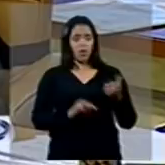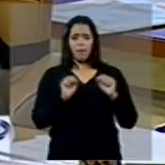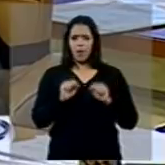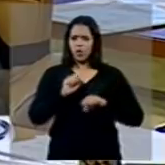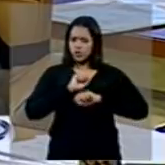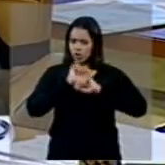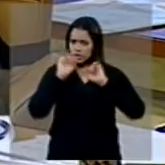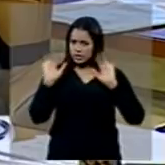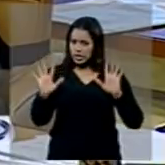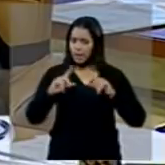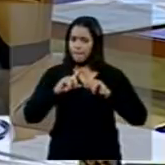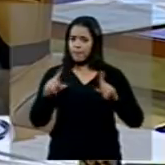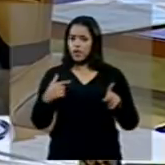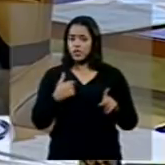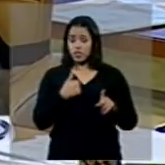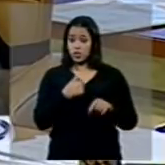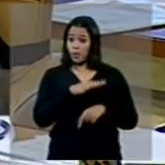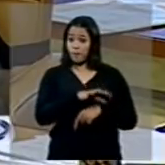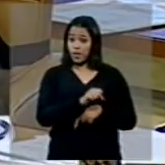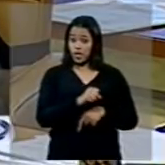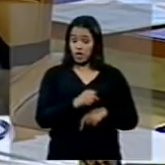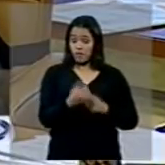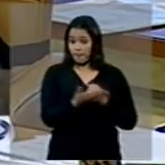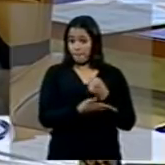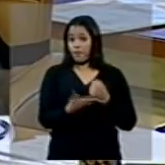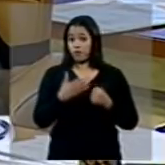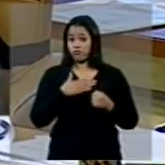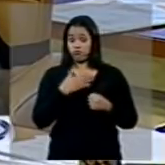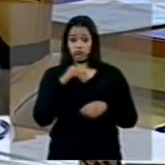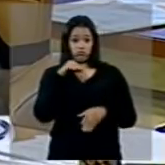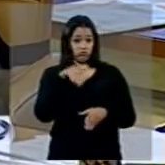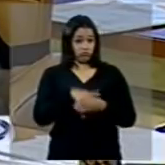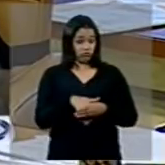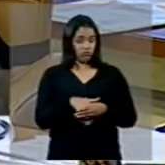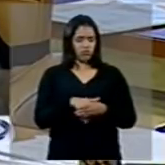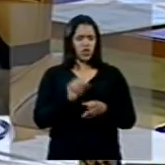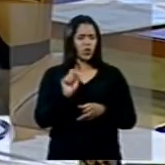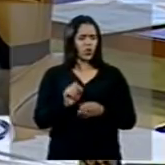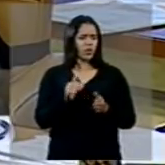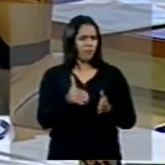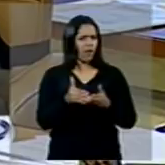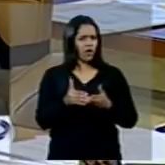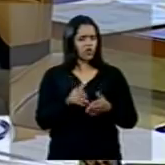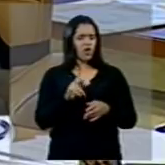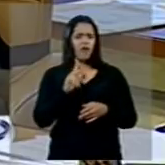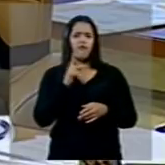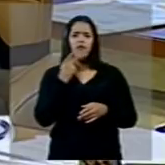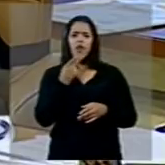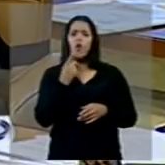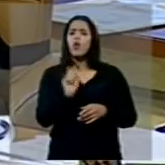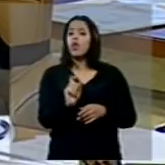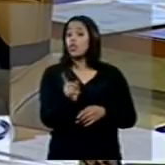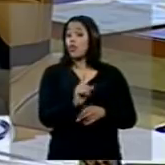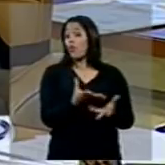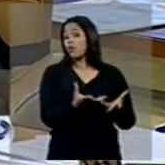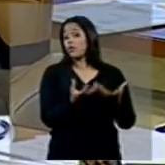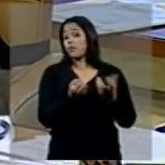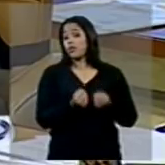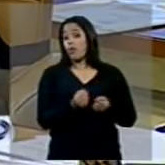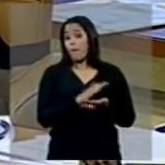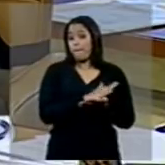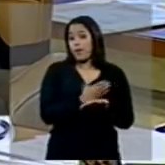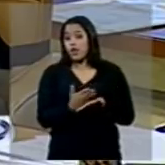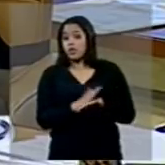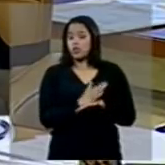esclarecer, mas é isso que eu tomei como base em meu voto, é o que se pede é que seja declarada não recepção parcial,